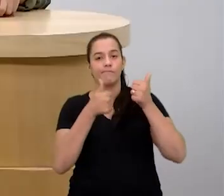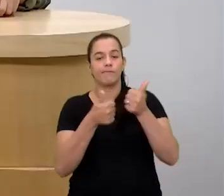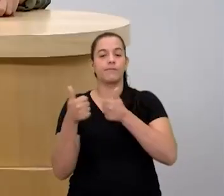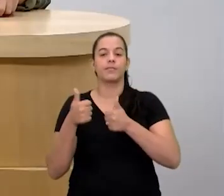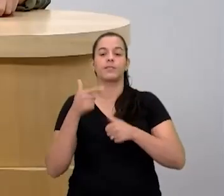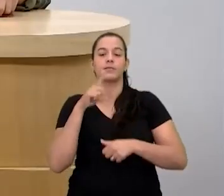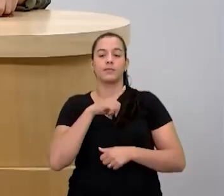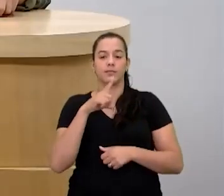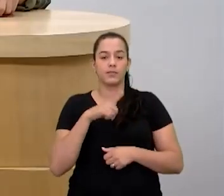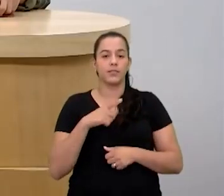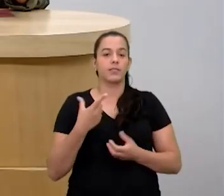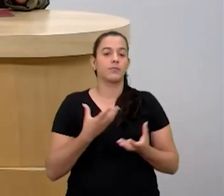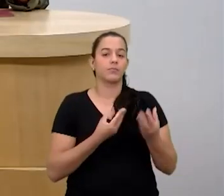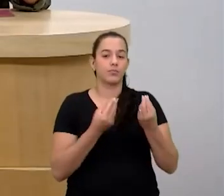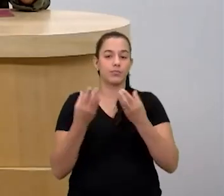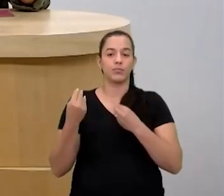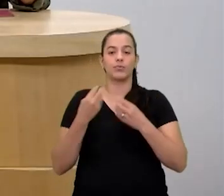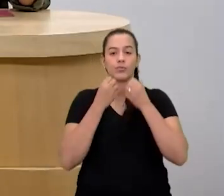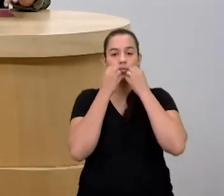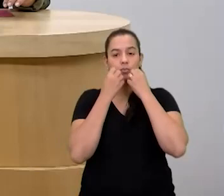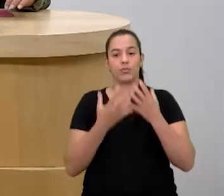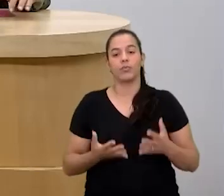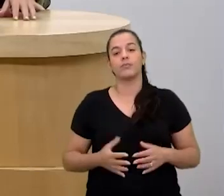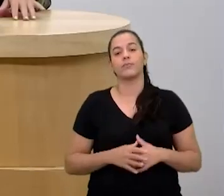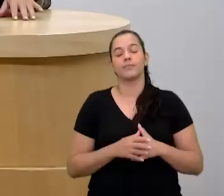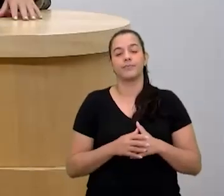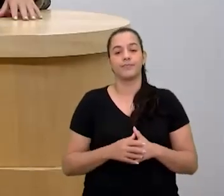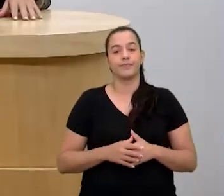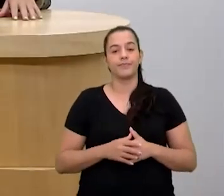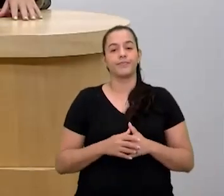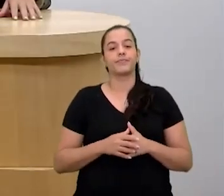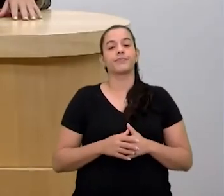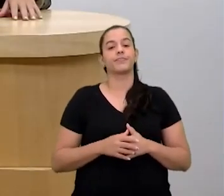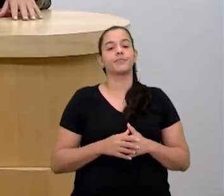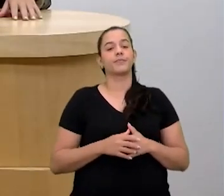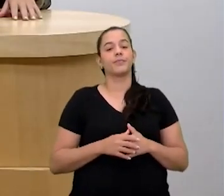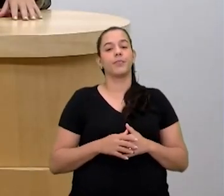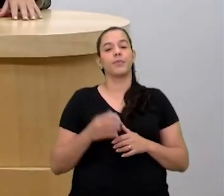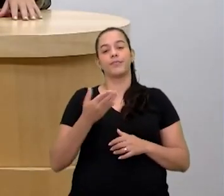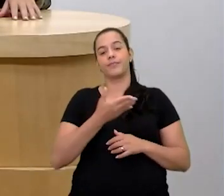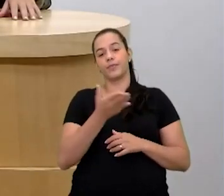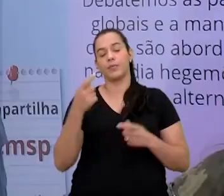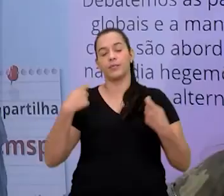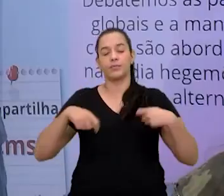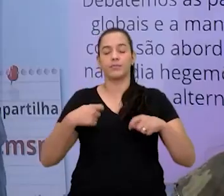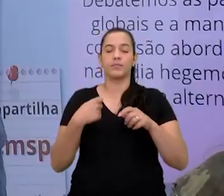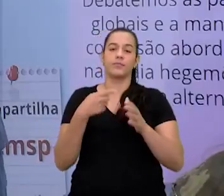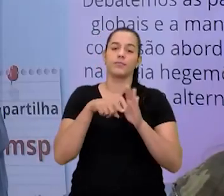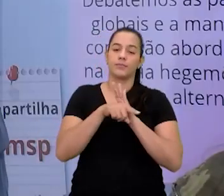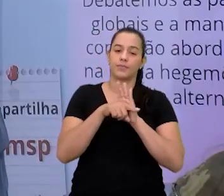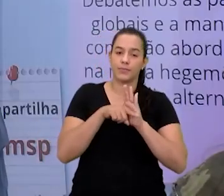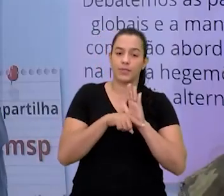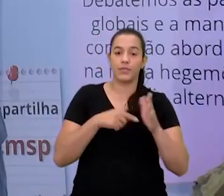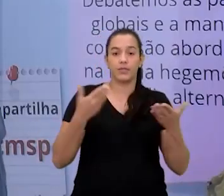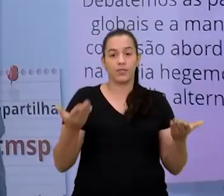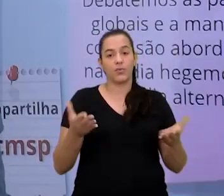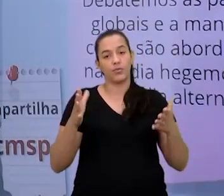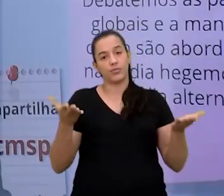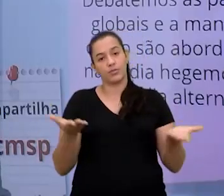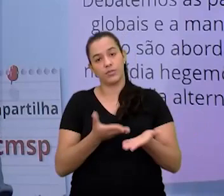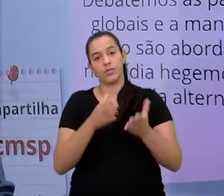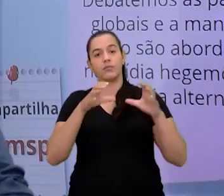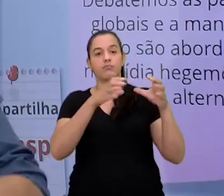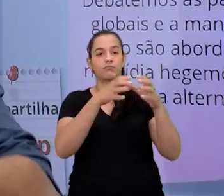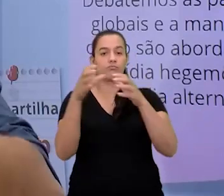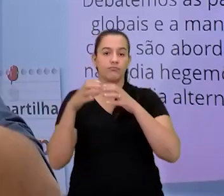alternativa, comunitária. Então, não taxar, generalizar. Né? Exatamente. Mas temos que investigar. Não é à toa que existem os observatórios de imprensa, não é